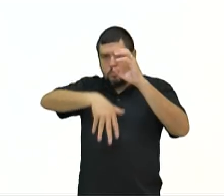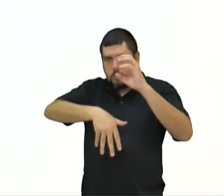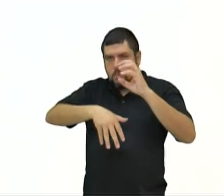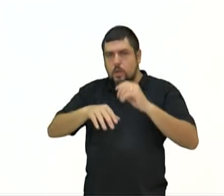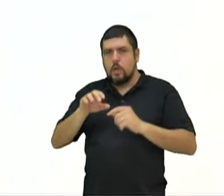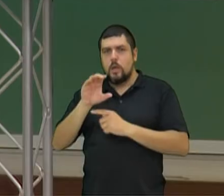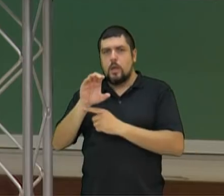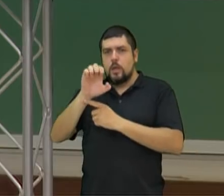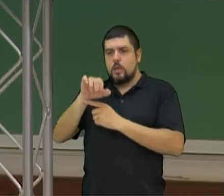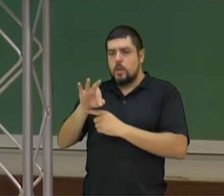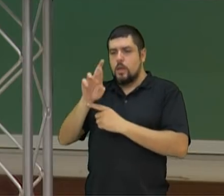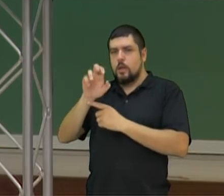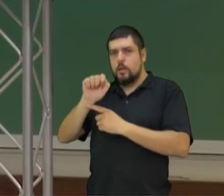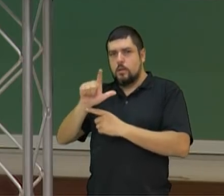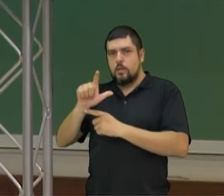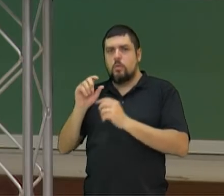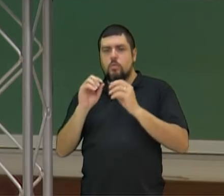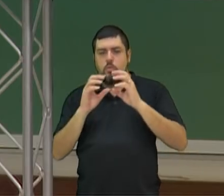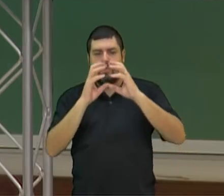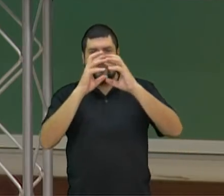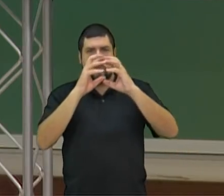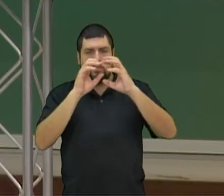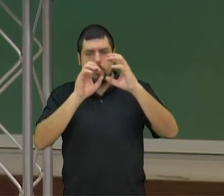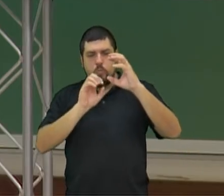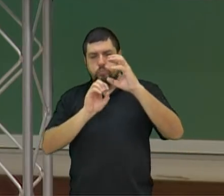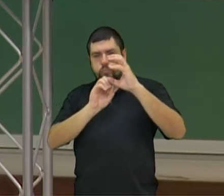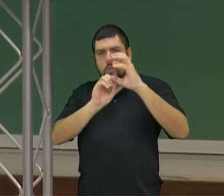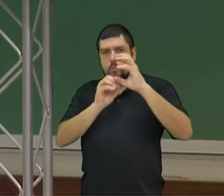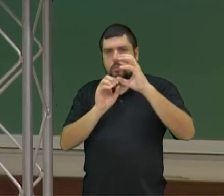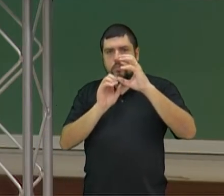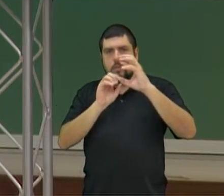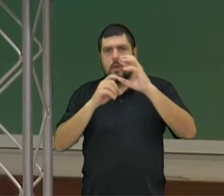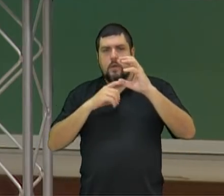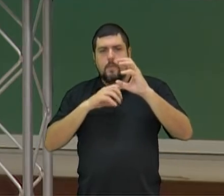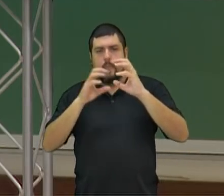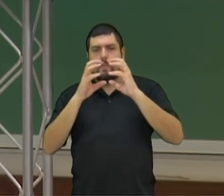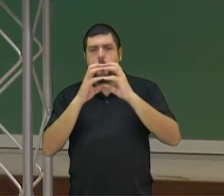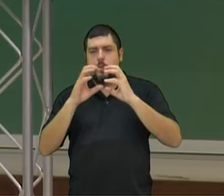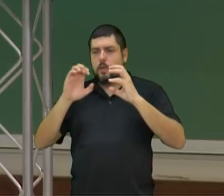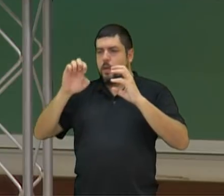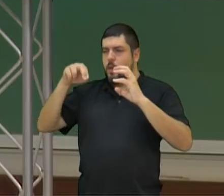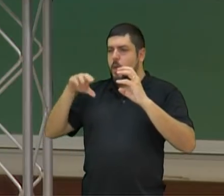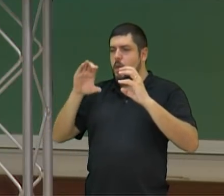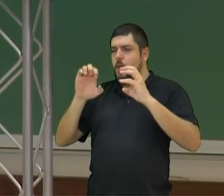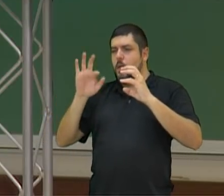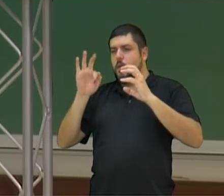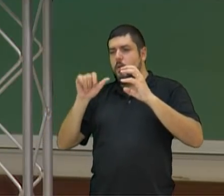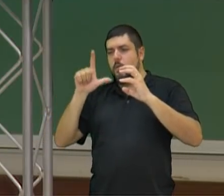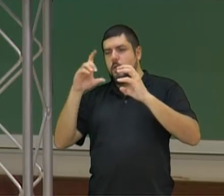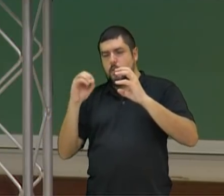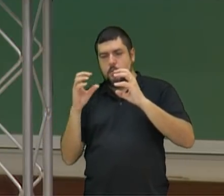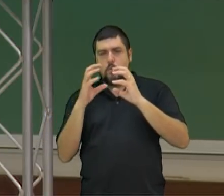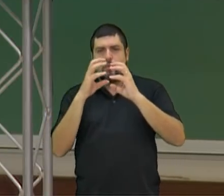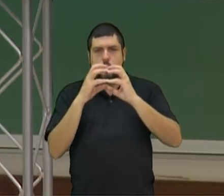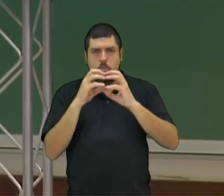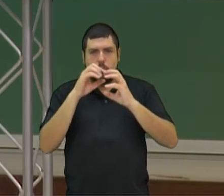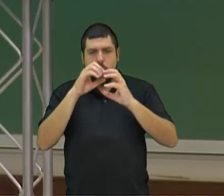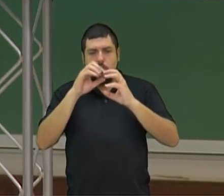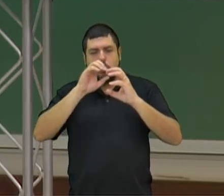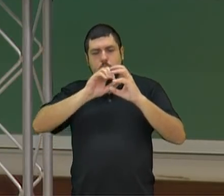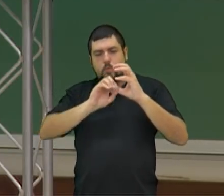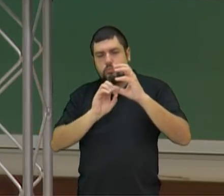nervoso central, cerebelo, eu tenho o encéfalo, que no encéfalo eu tenho cérebro, cerebelo